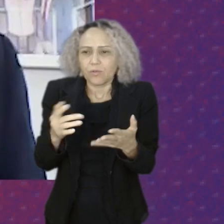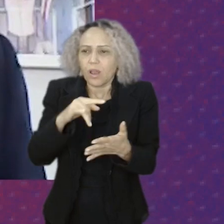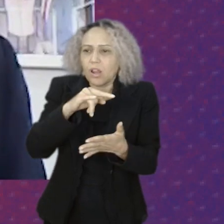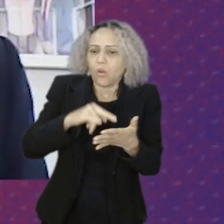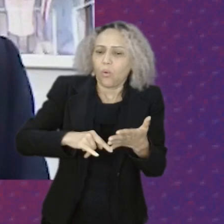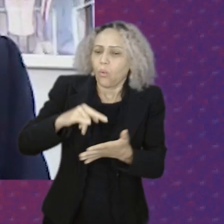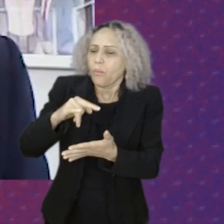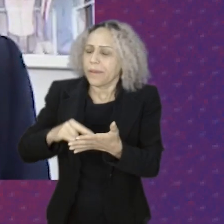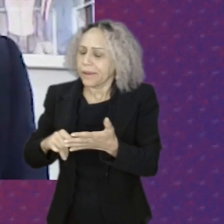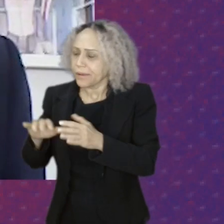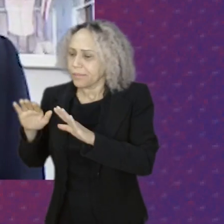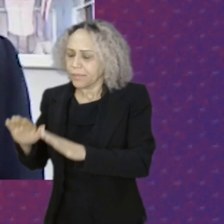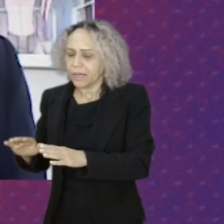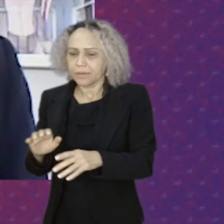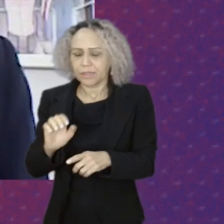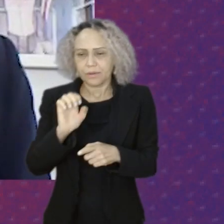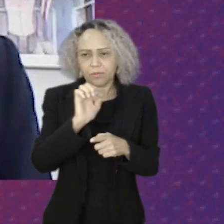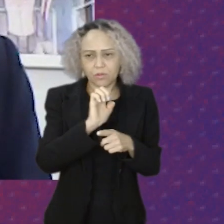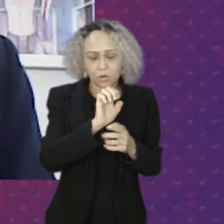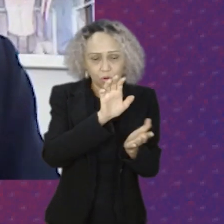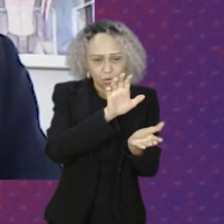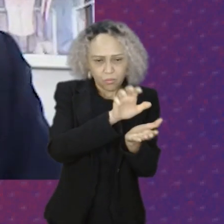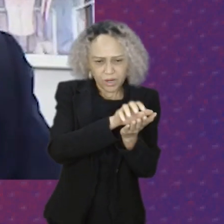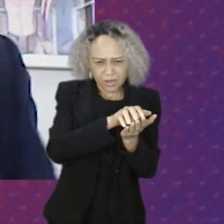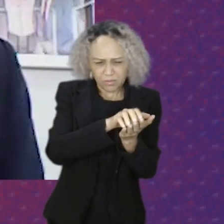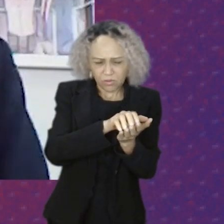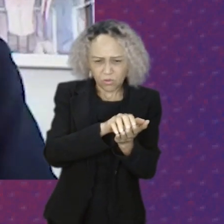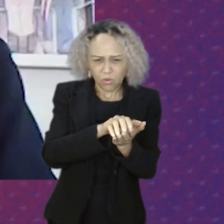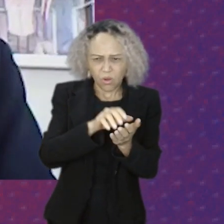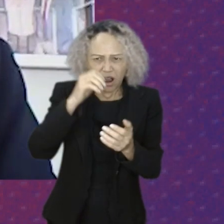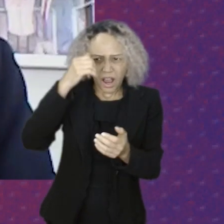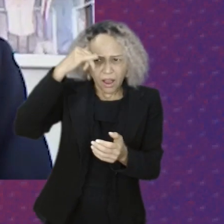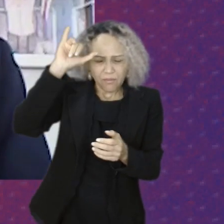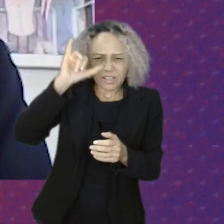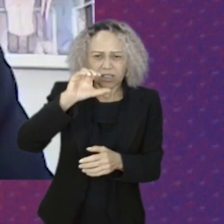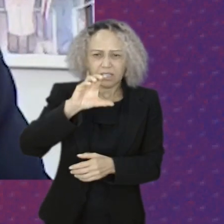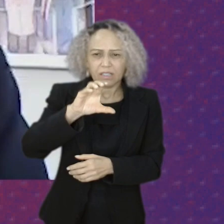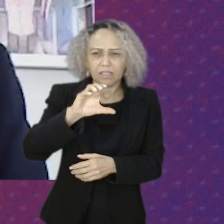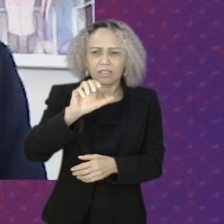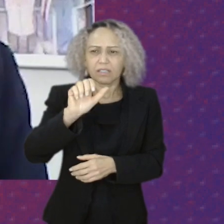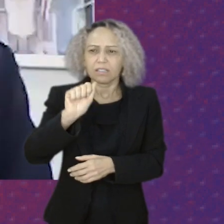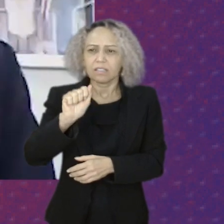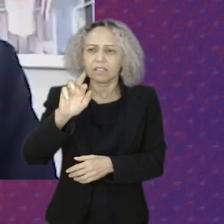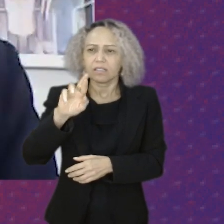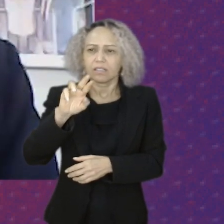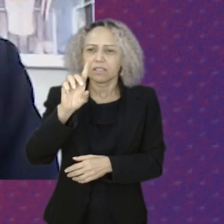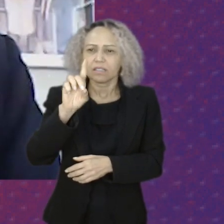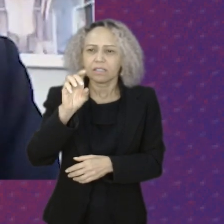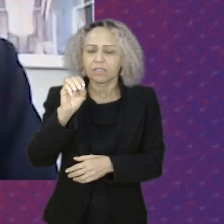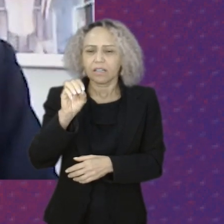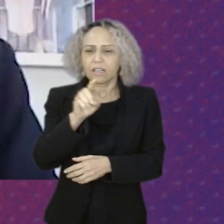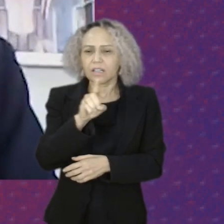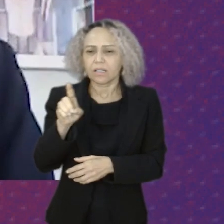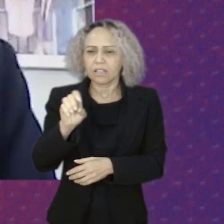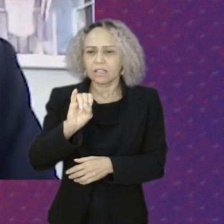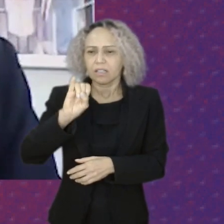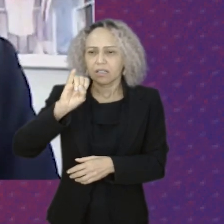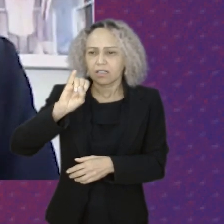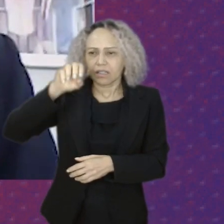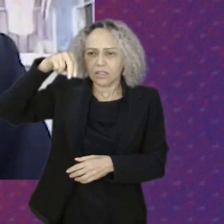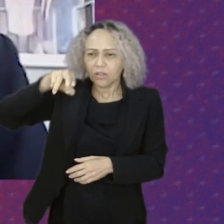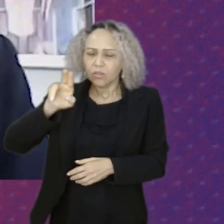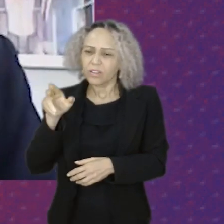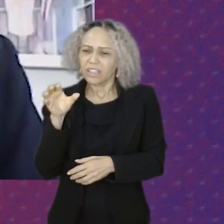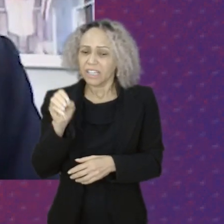a Pernambuco, o Estado de Pernambuco, o engenho Roncadorzinho só onde fica as famílias, essas 76 famílias, deve 25